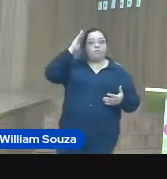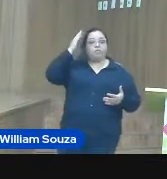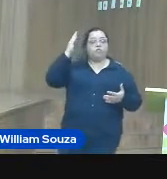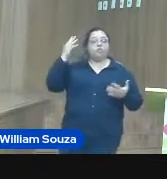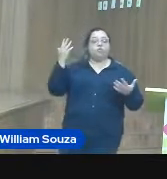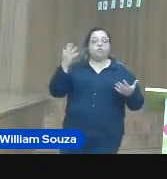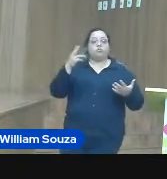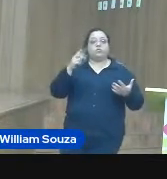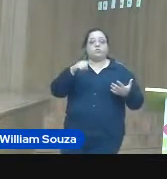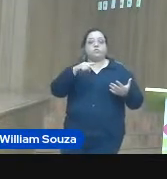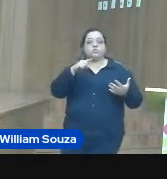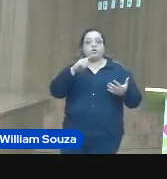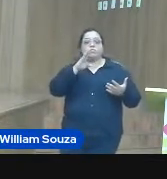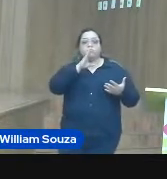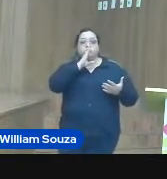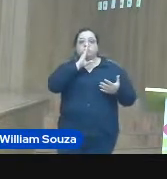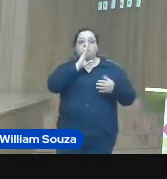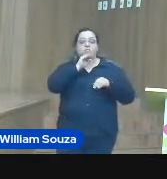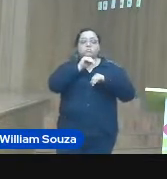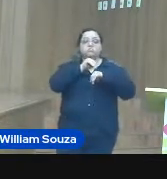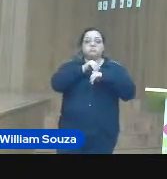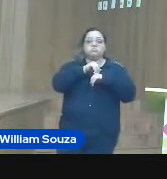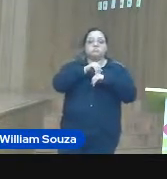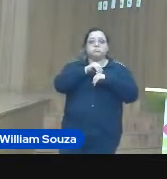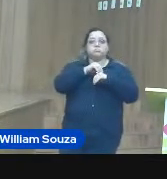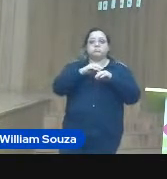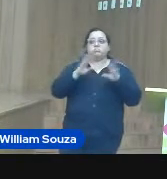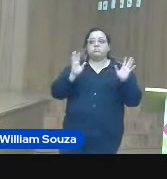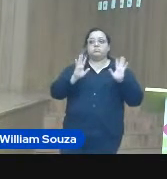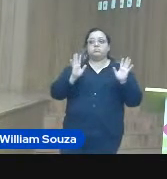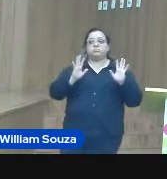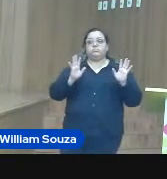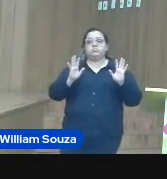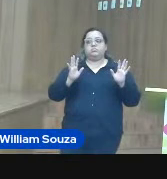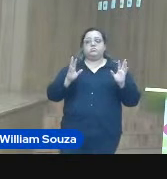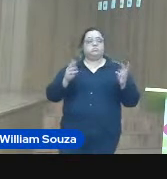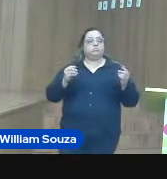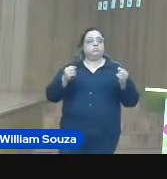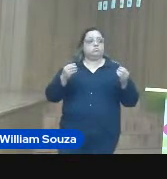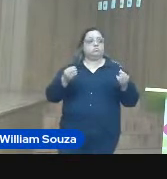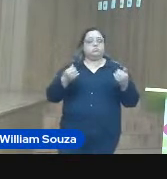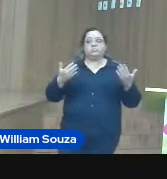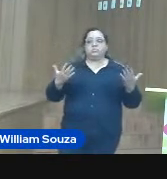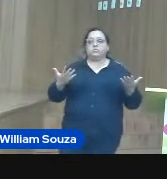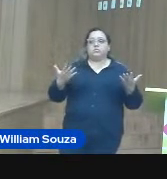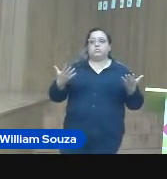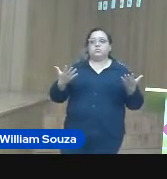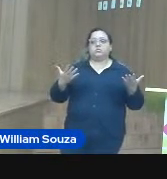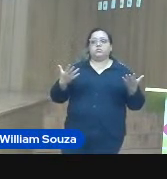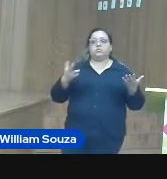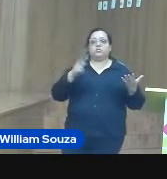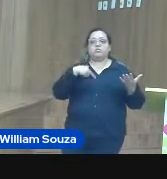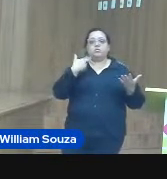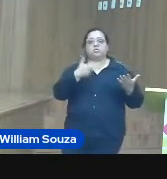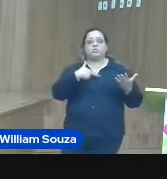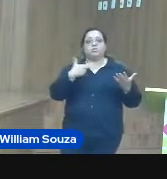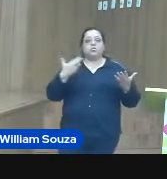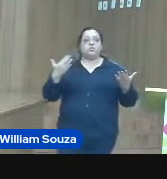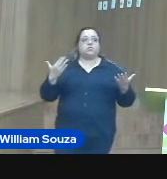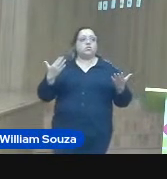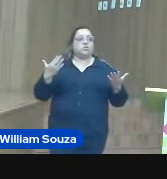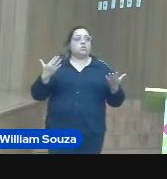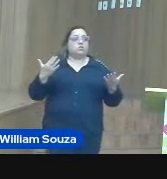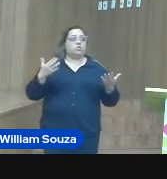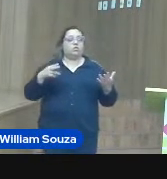invisibilizar ou você silenciar. Não é possível que a gente